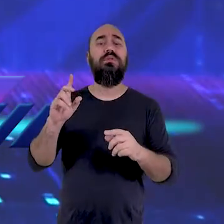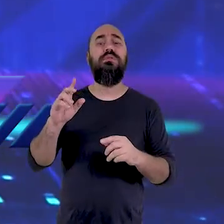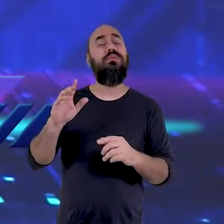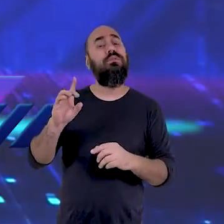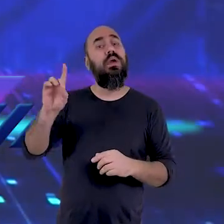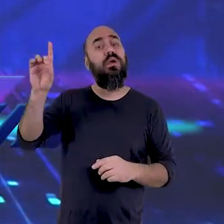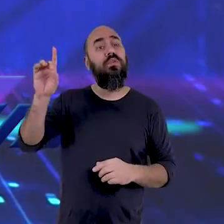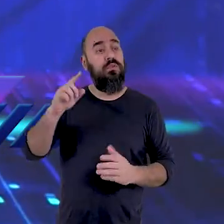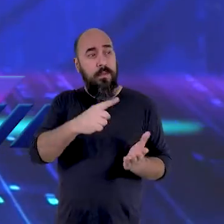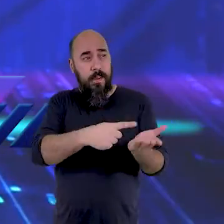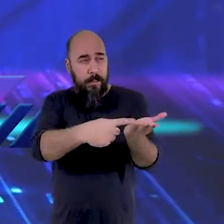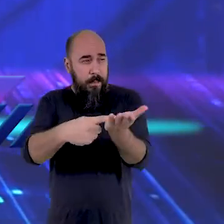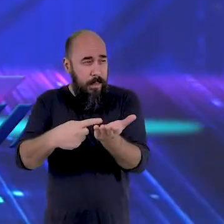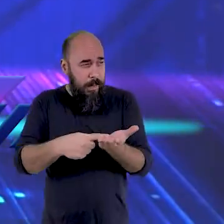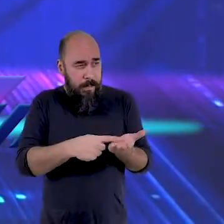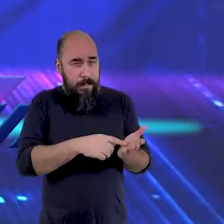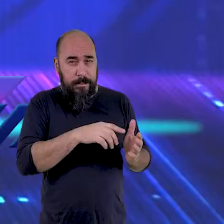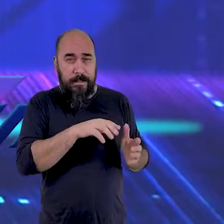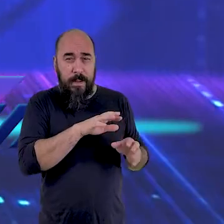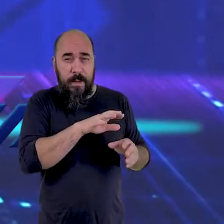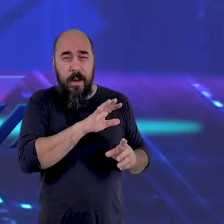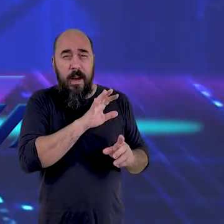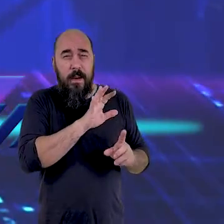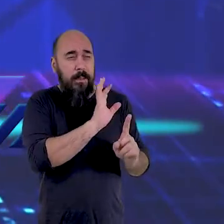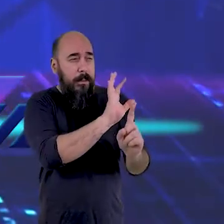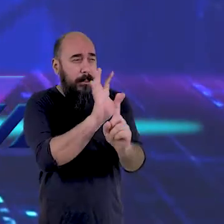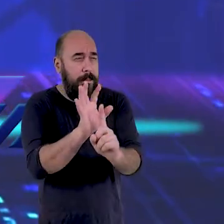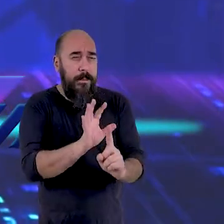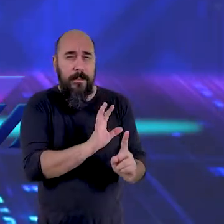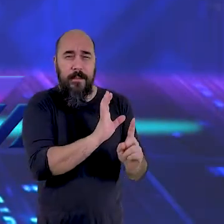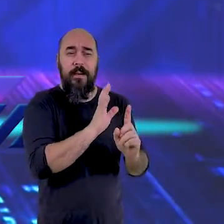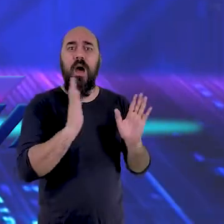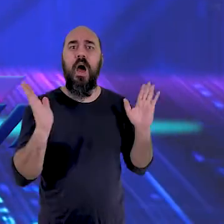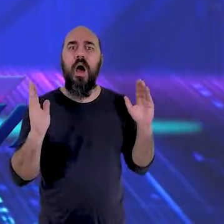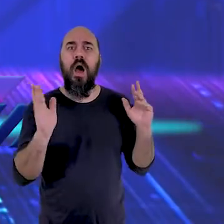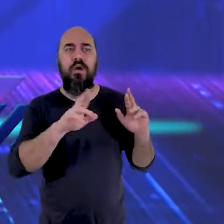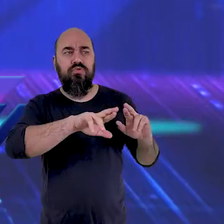que entraram na conversa dele e começaram esta